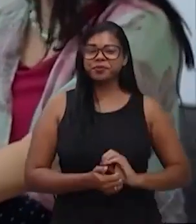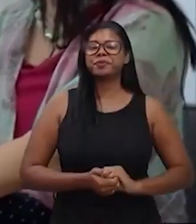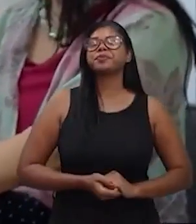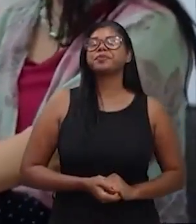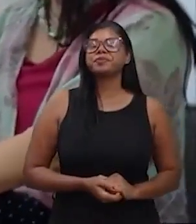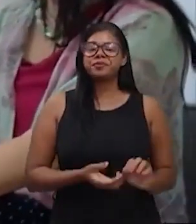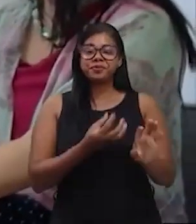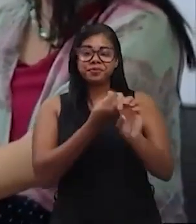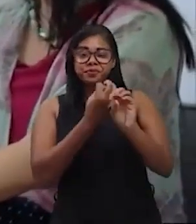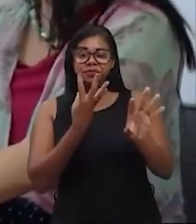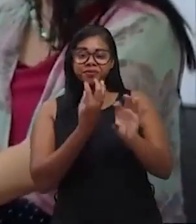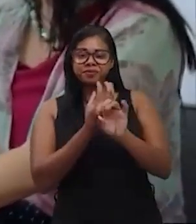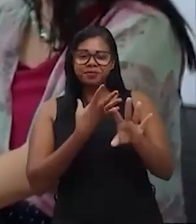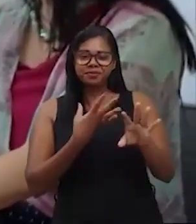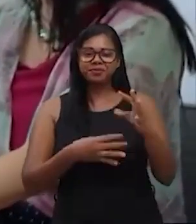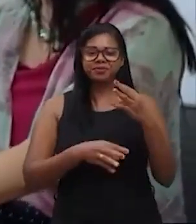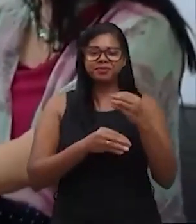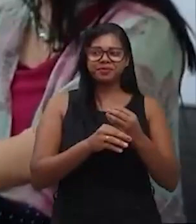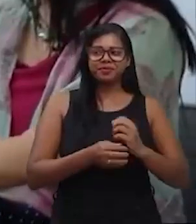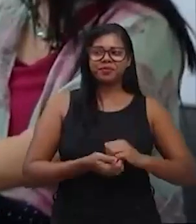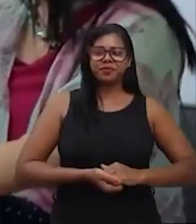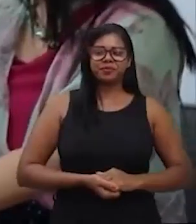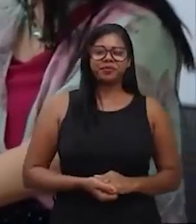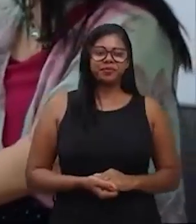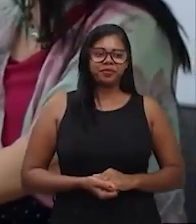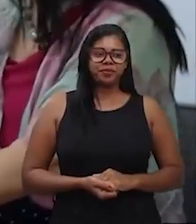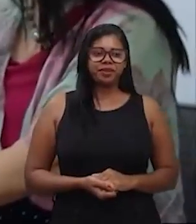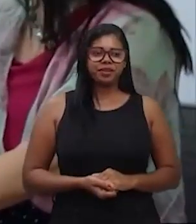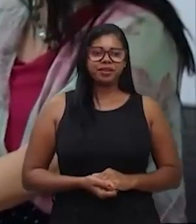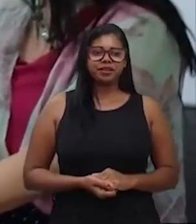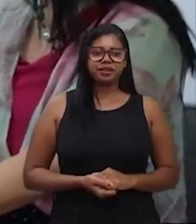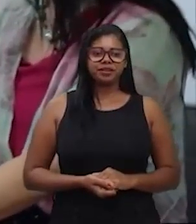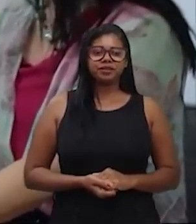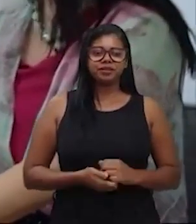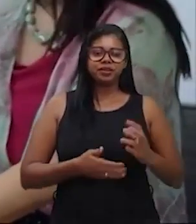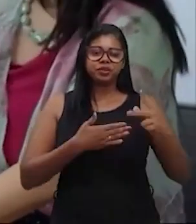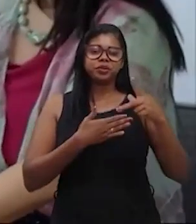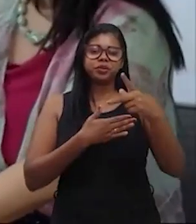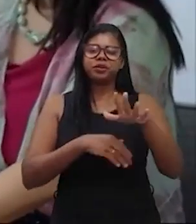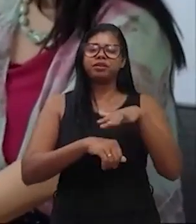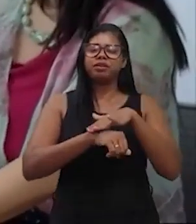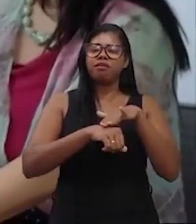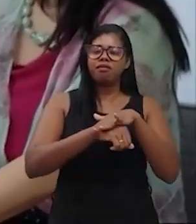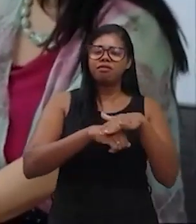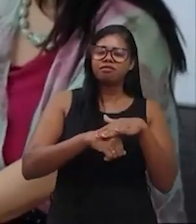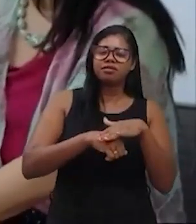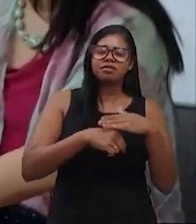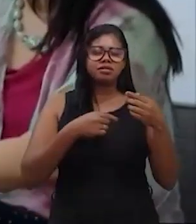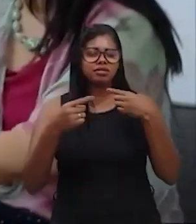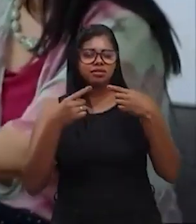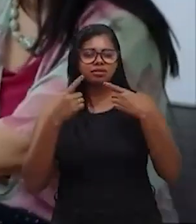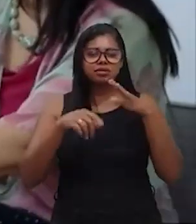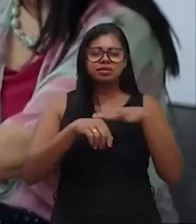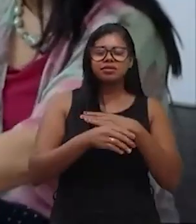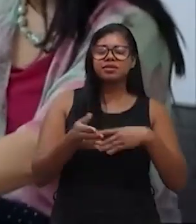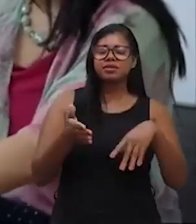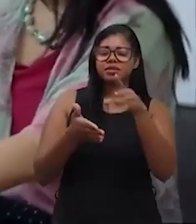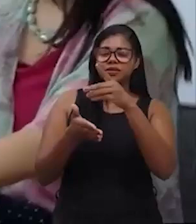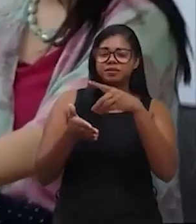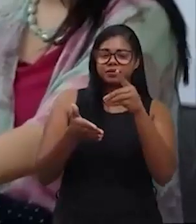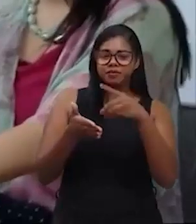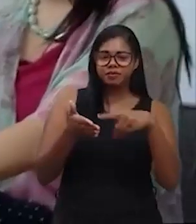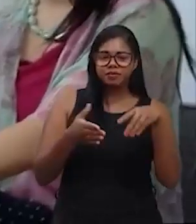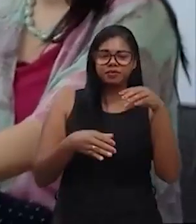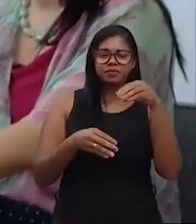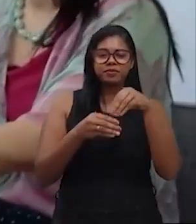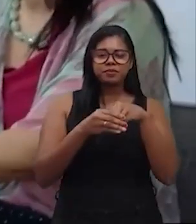a EAD de todo o governo do estado. E a gente vai continuar a nossa conversa, nosso papo sobre design